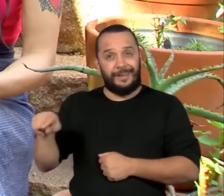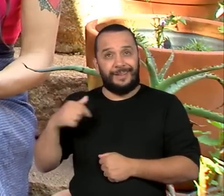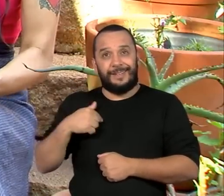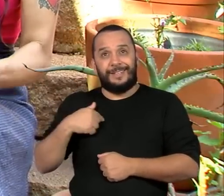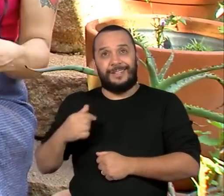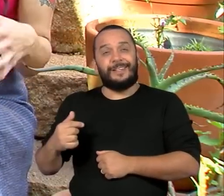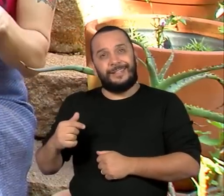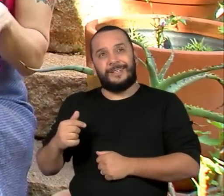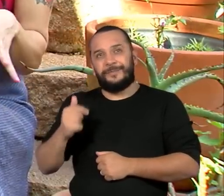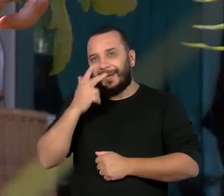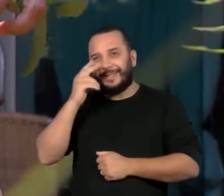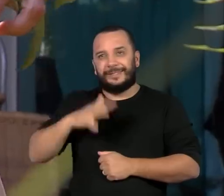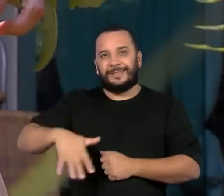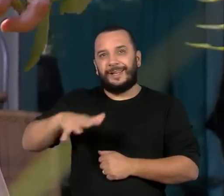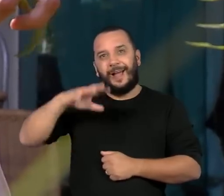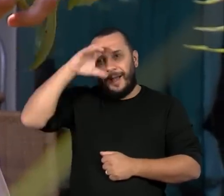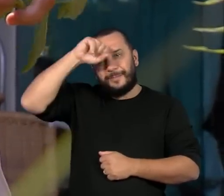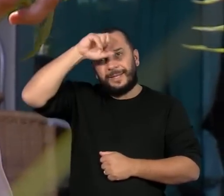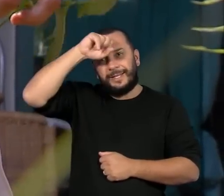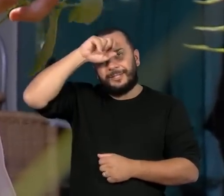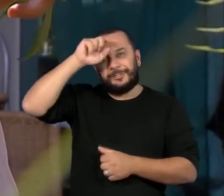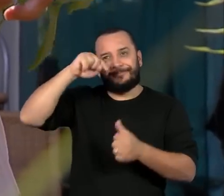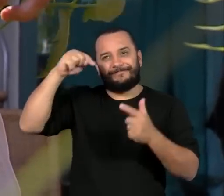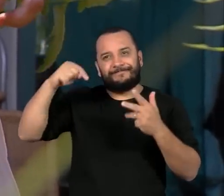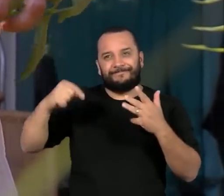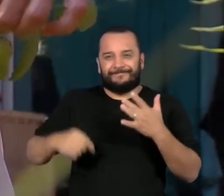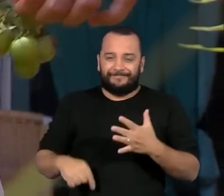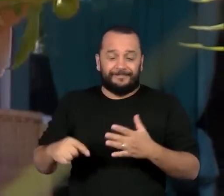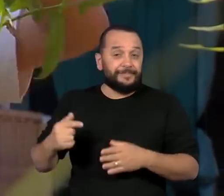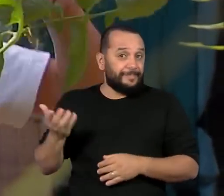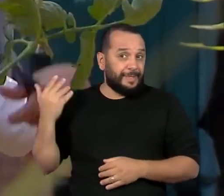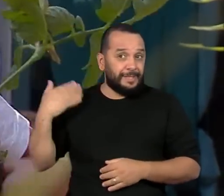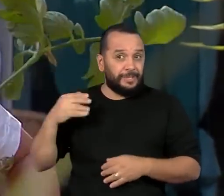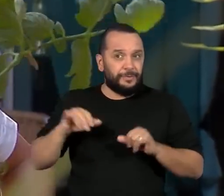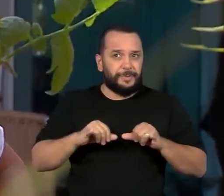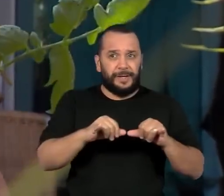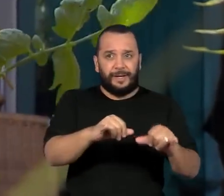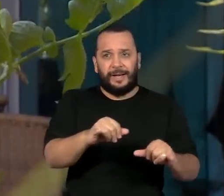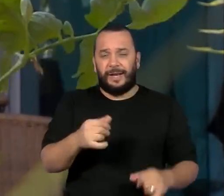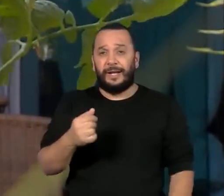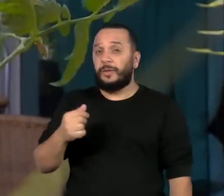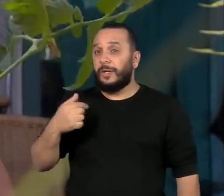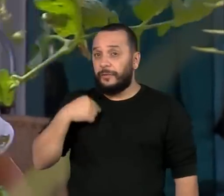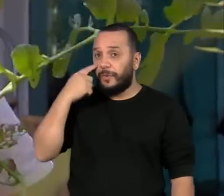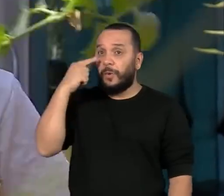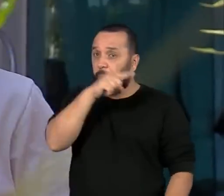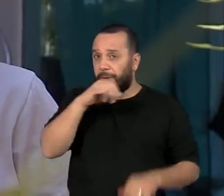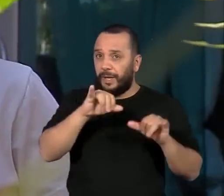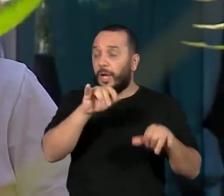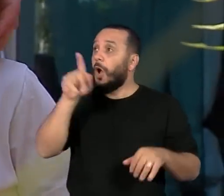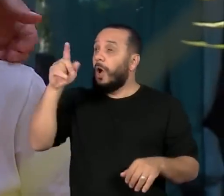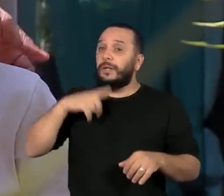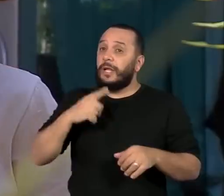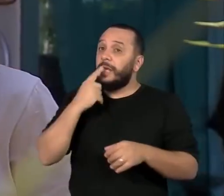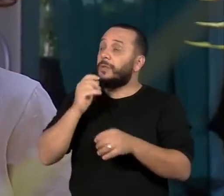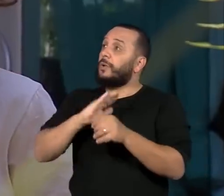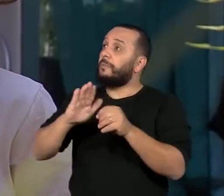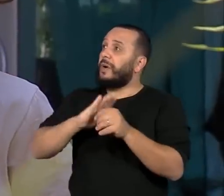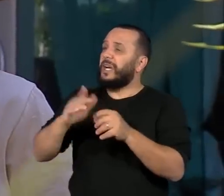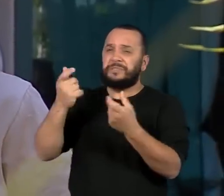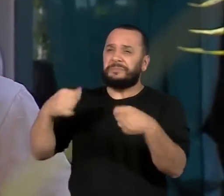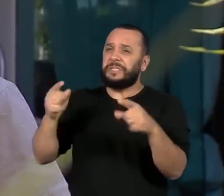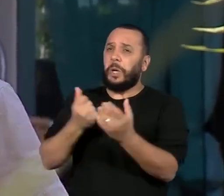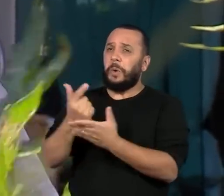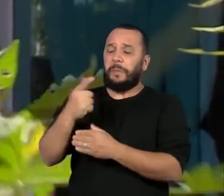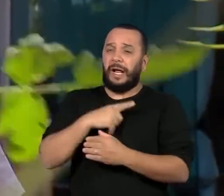que vira uma escola dentro de casa, né? Outro dia a gente estava no mercado, ele olhou assim e falou, olha mãe, tem tomate, a gente não